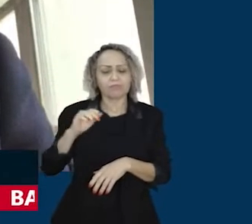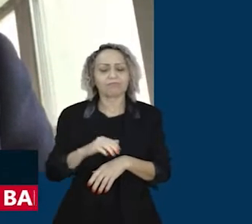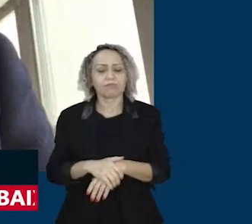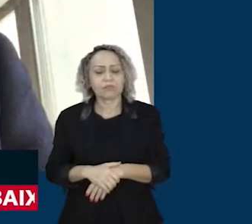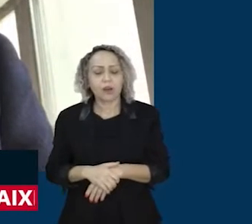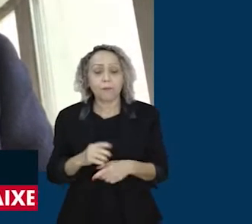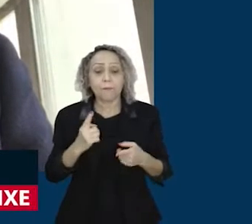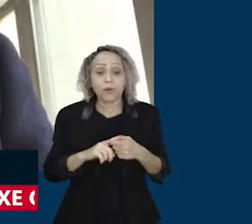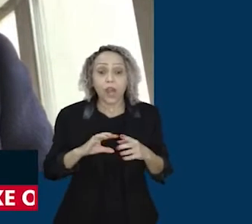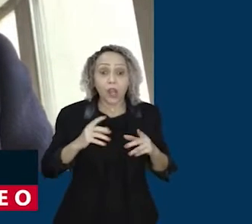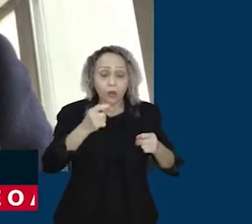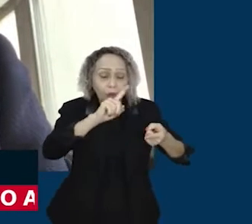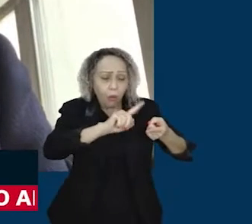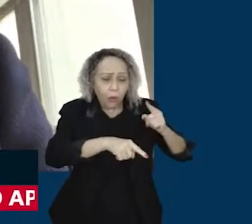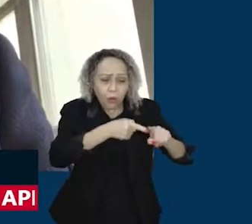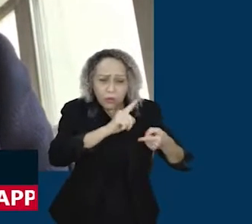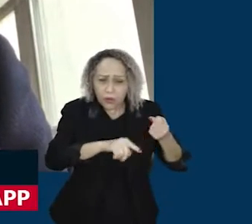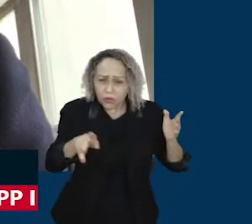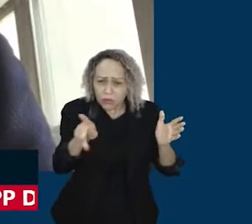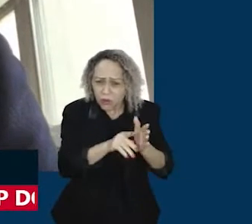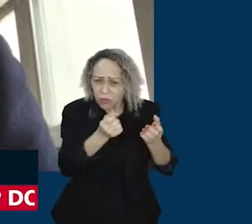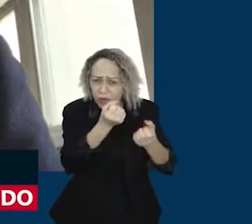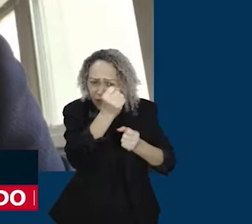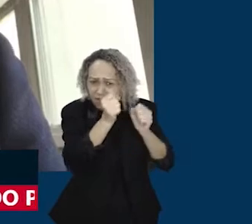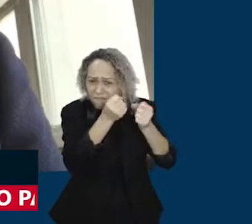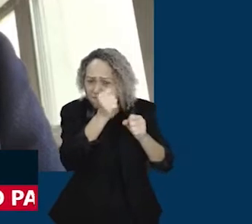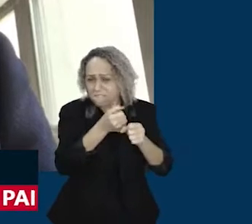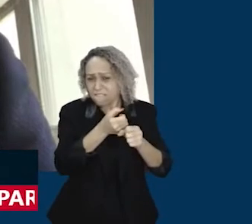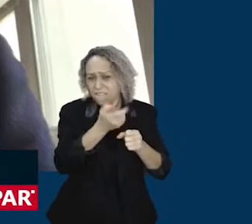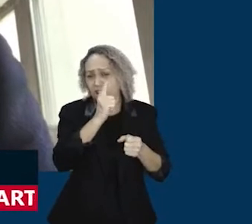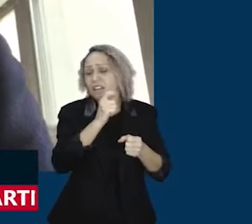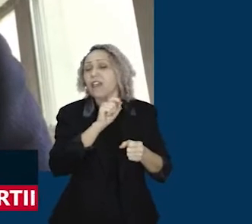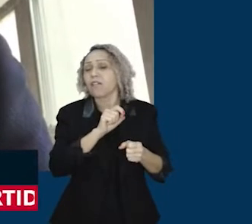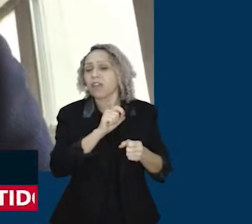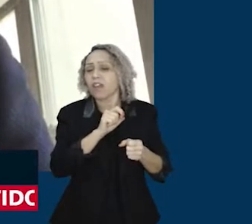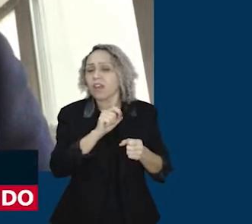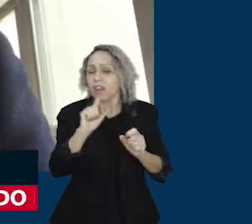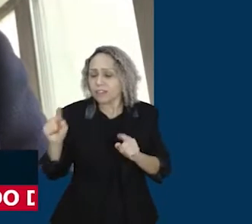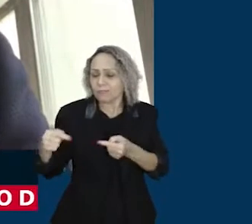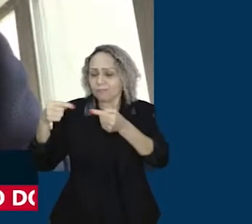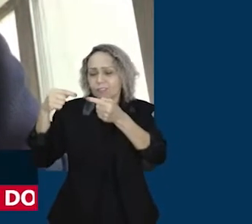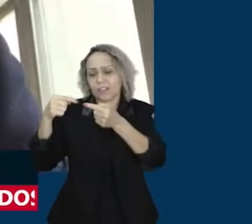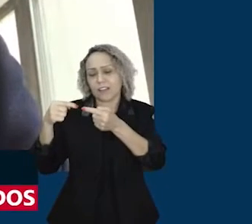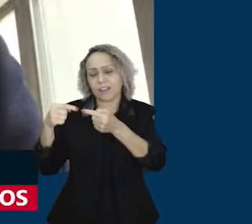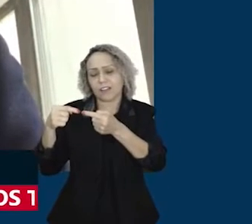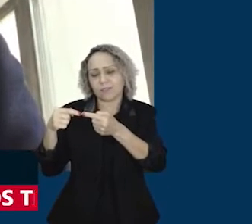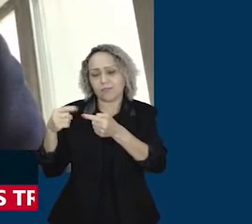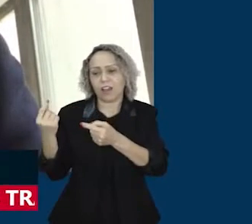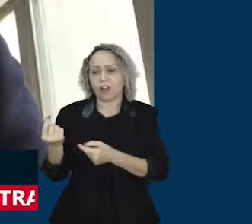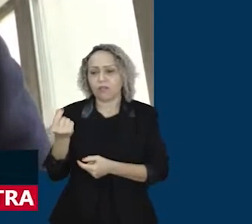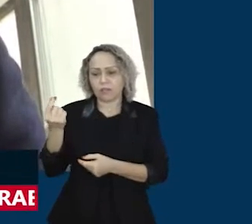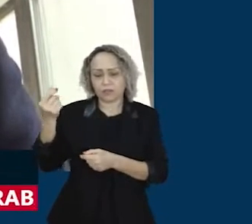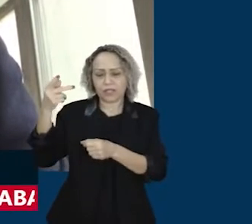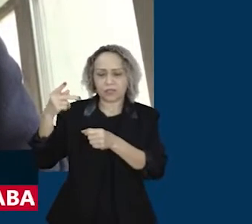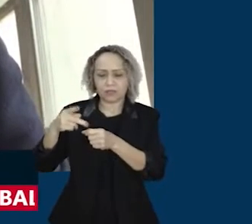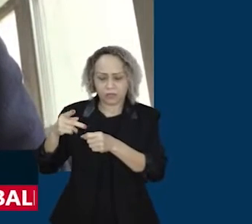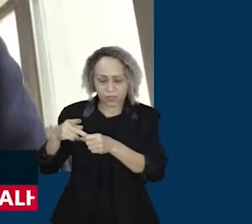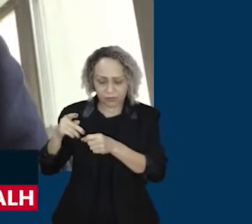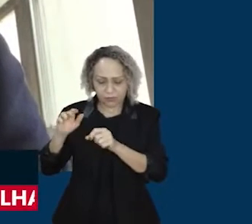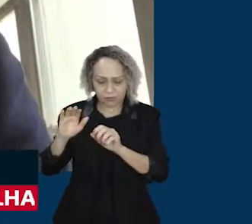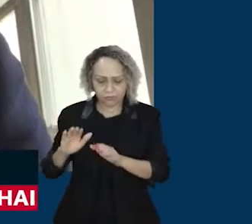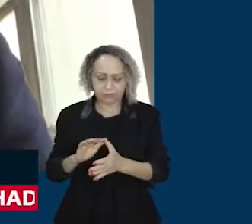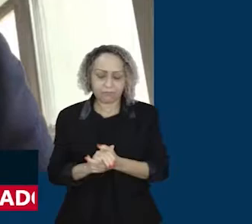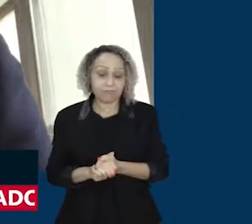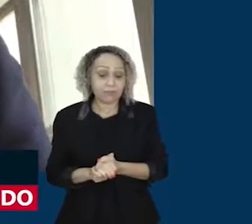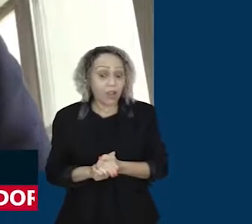do petróleo, do barril do petróleo internacional, o royalties inclusive. Então, nesses períodos, o Estado brasileiro lucra